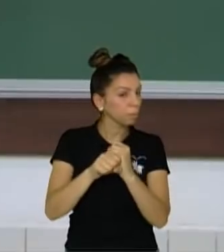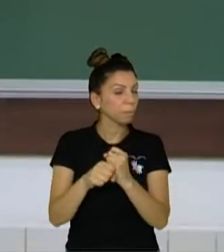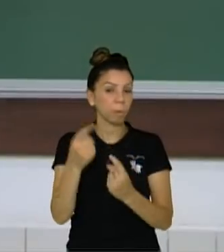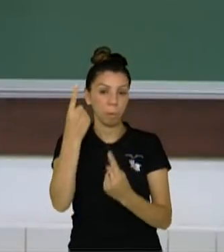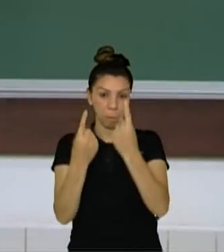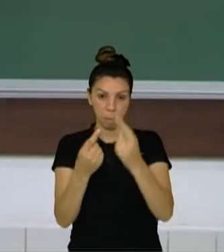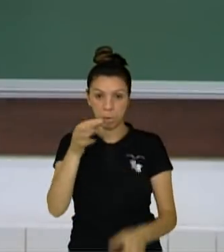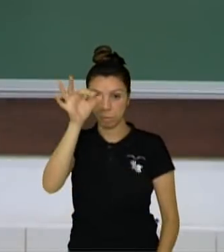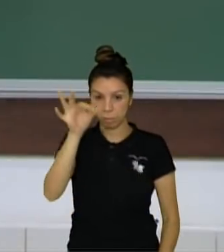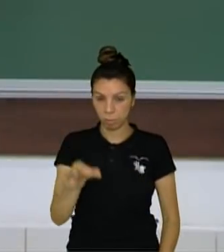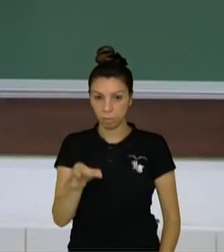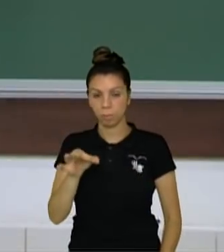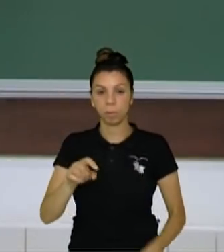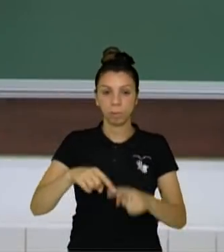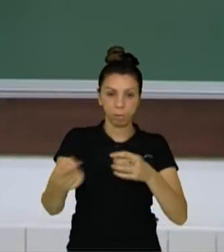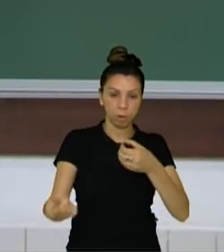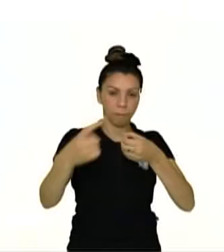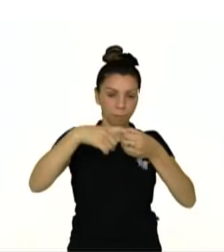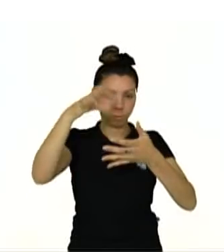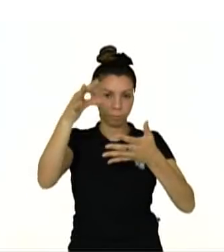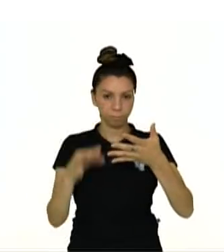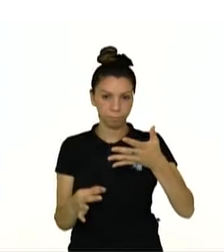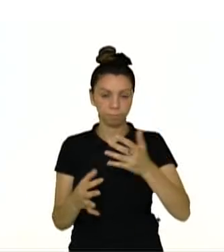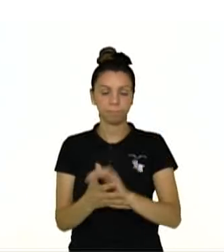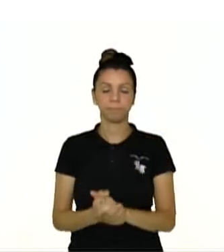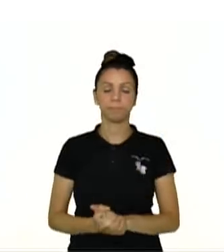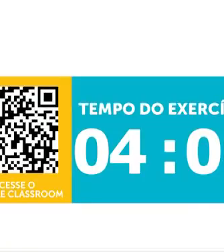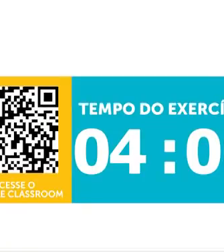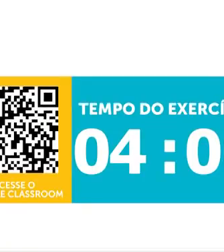Somente uma está correta e nós já voltamos para corrigir.